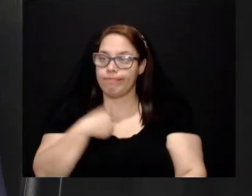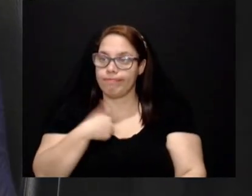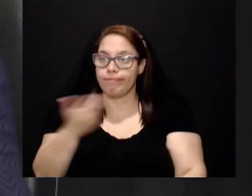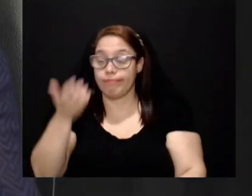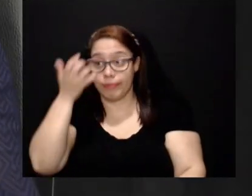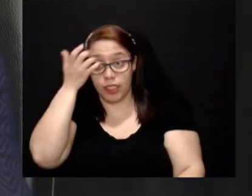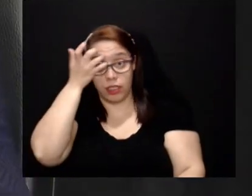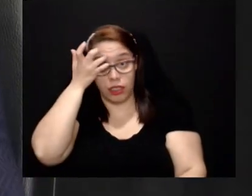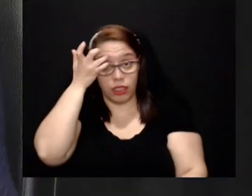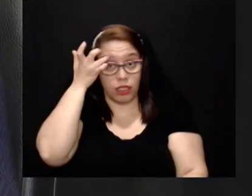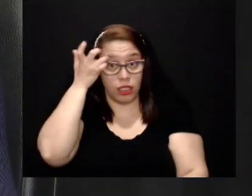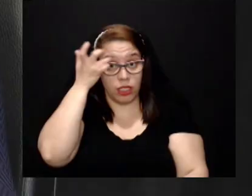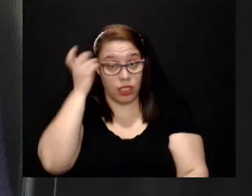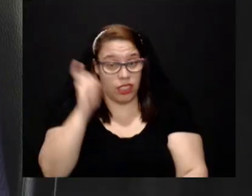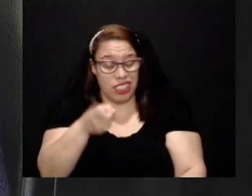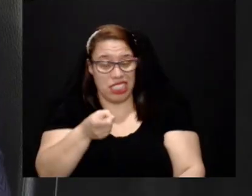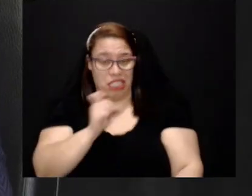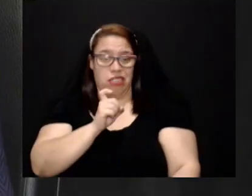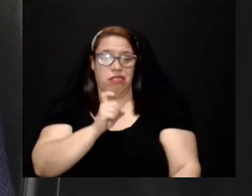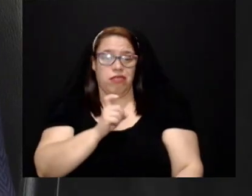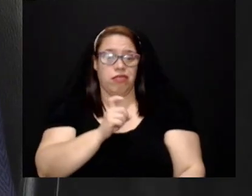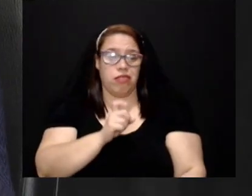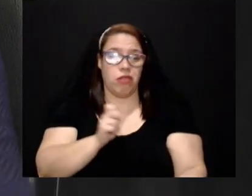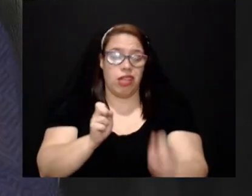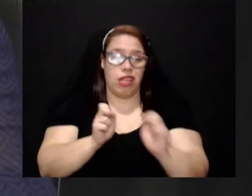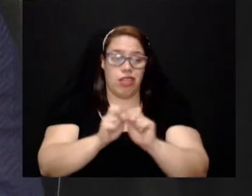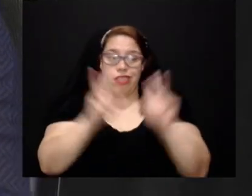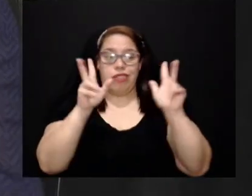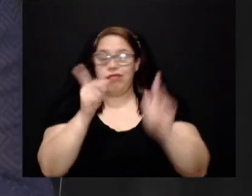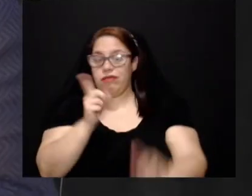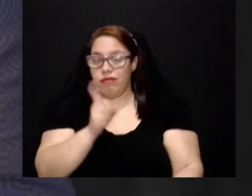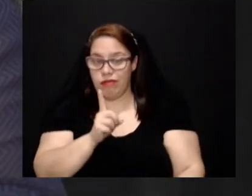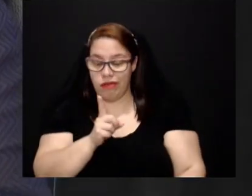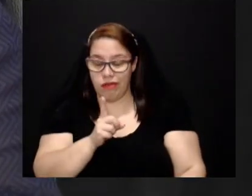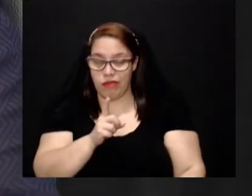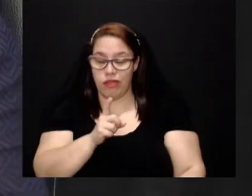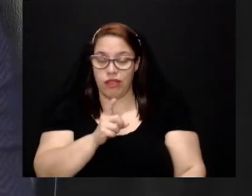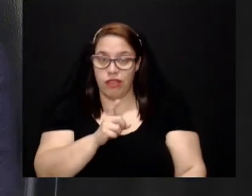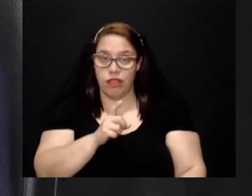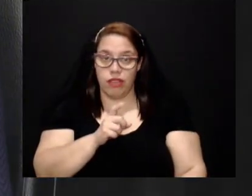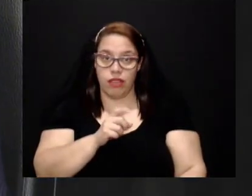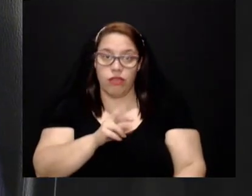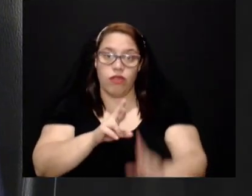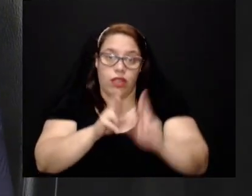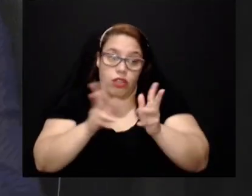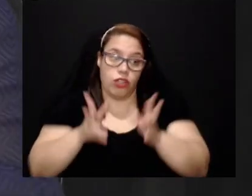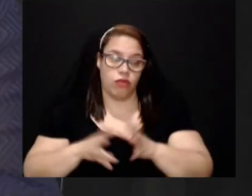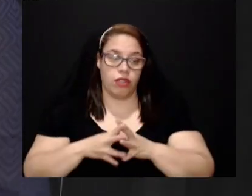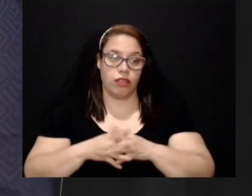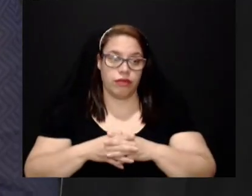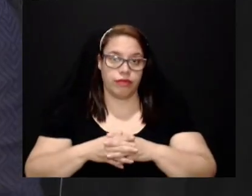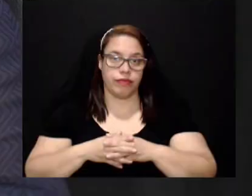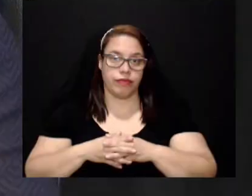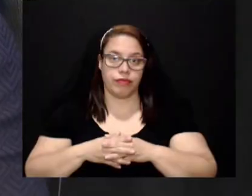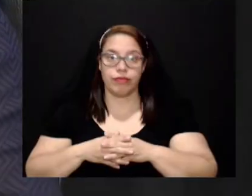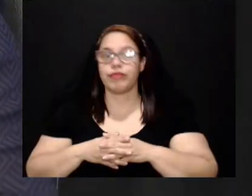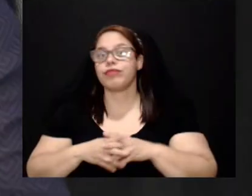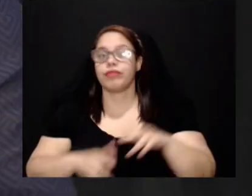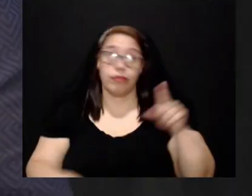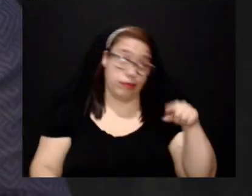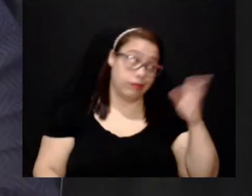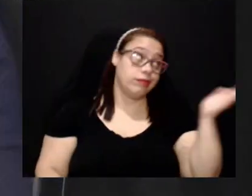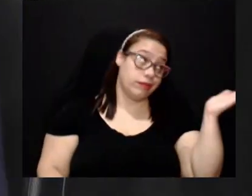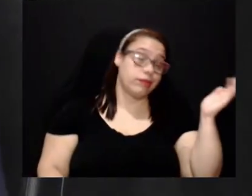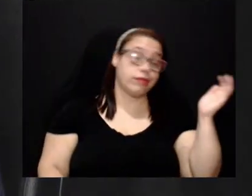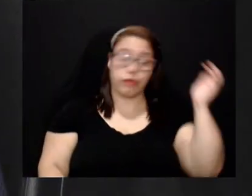a exceção. Você se destaca não porque você está sendo, mas porque você é diferente, né? É o ET, né? Você tá